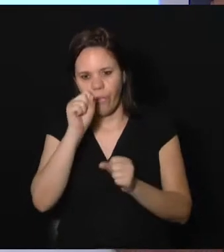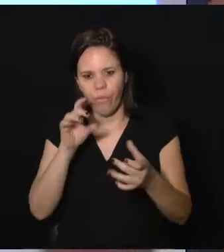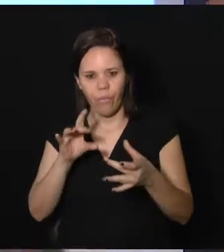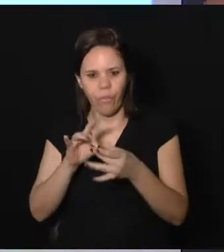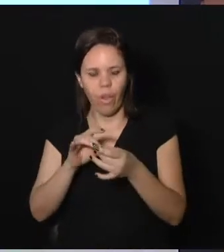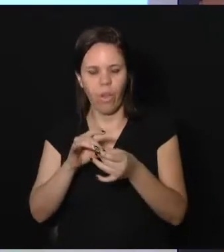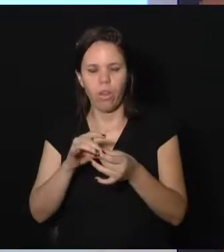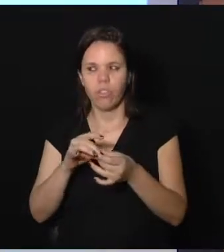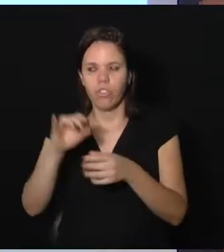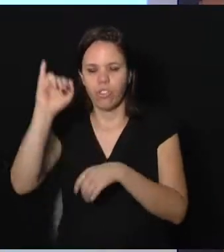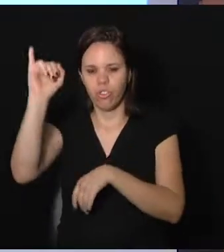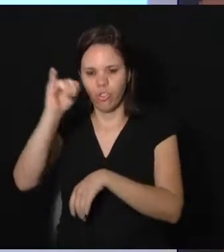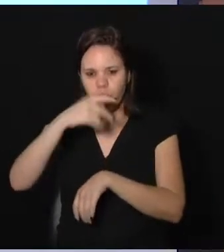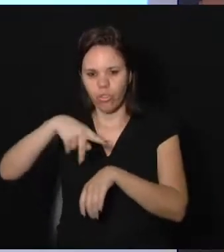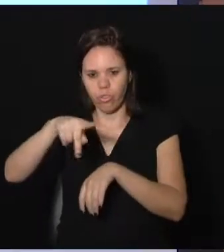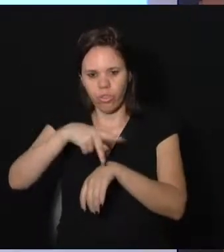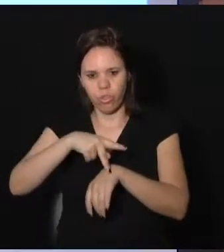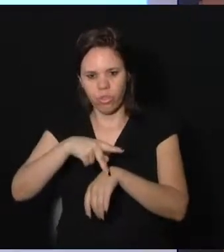internacional.